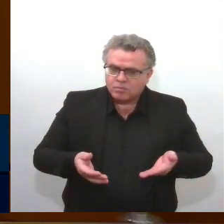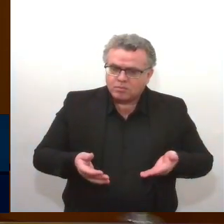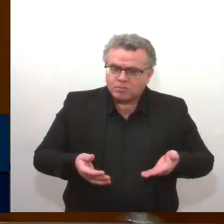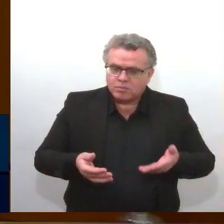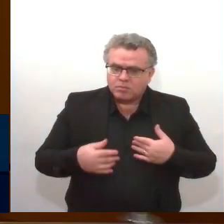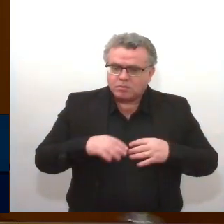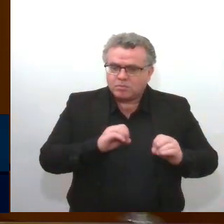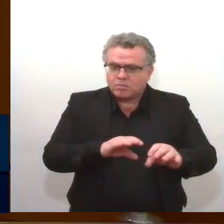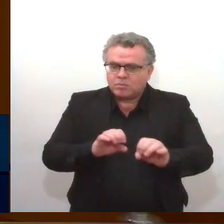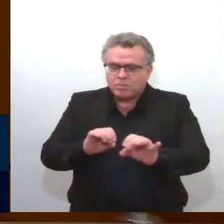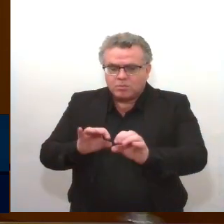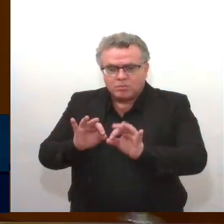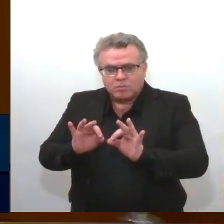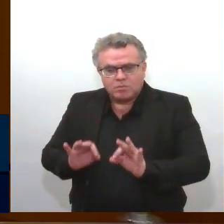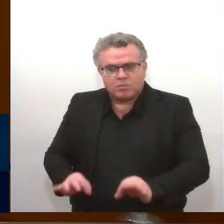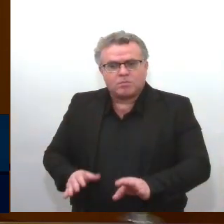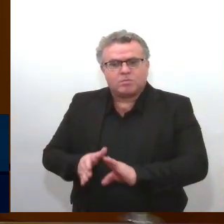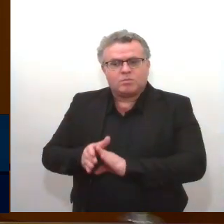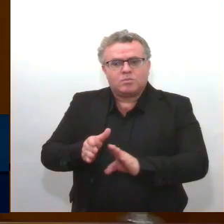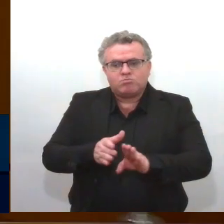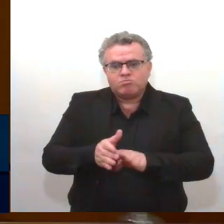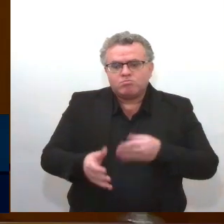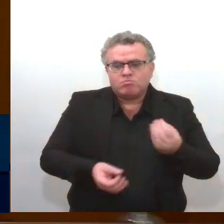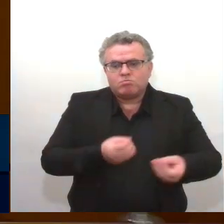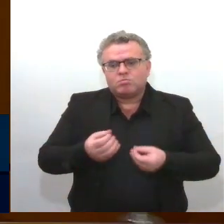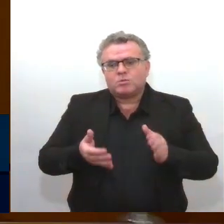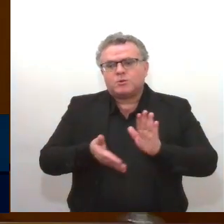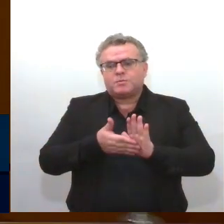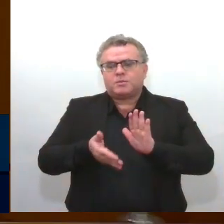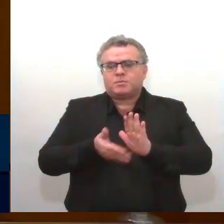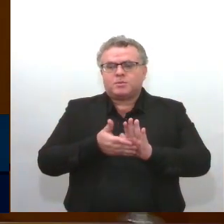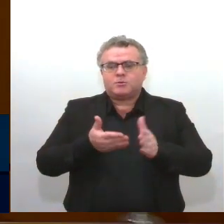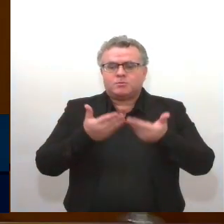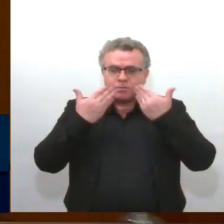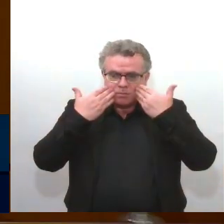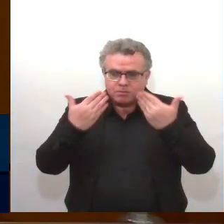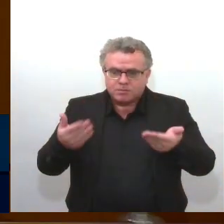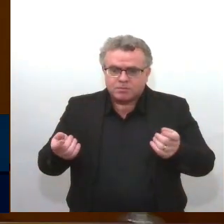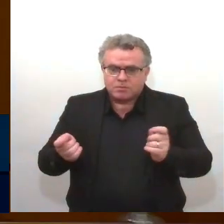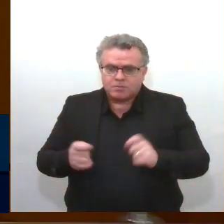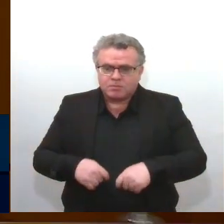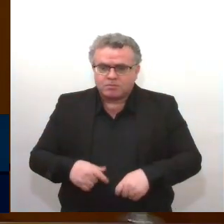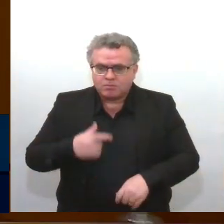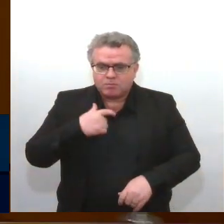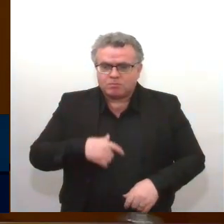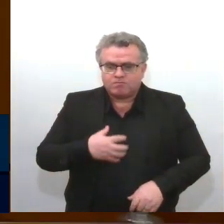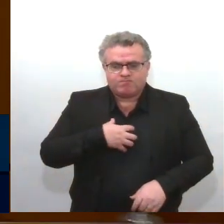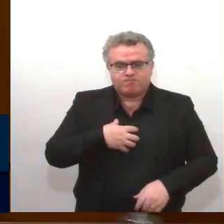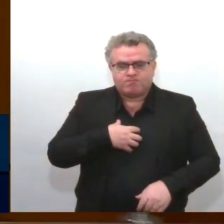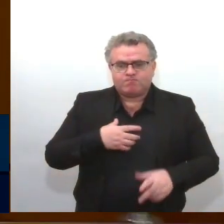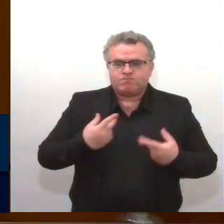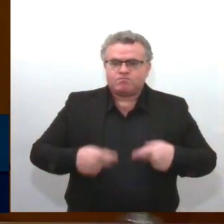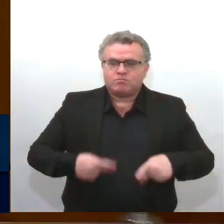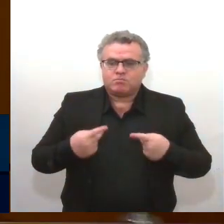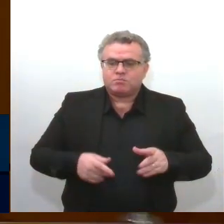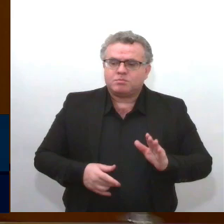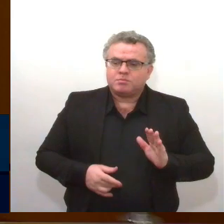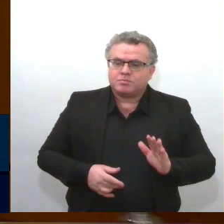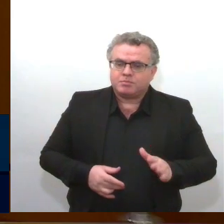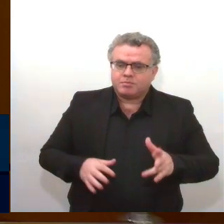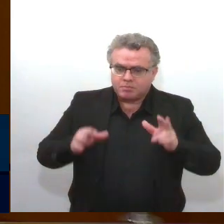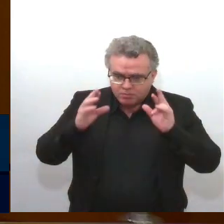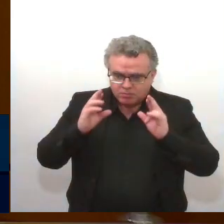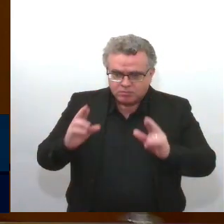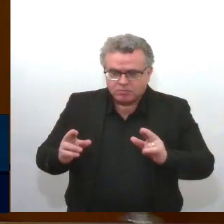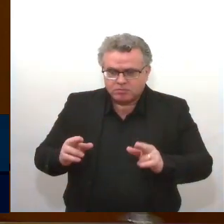ideias nossas propostas fizemos o que estava ao nosso alcance respeitamos Lógico o resultado